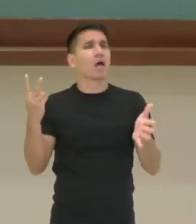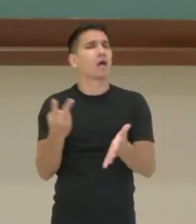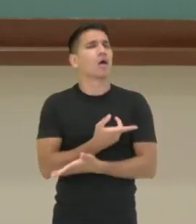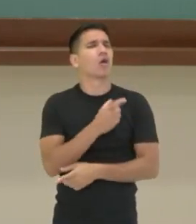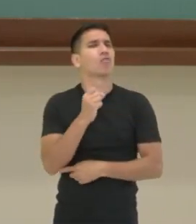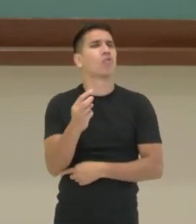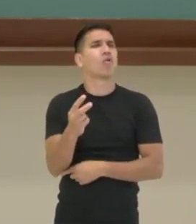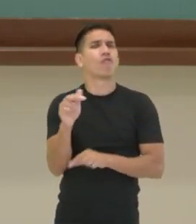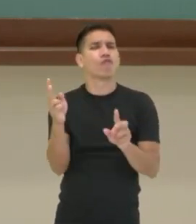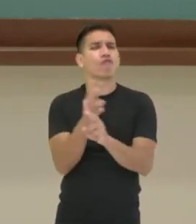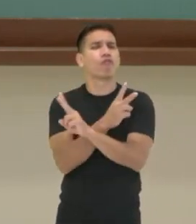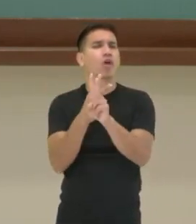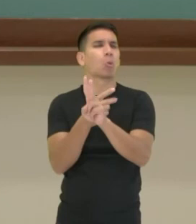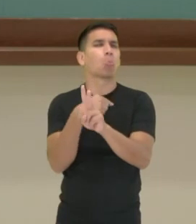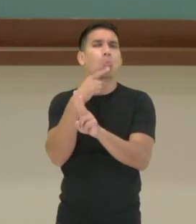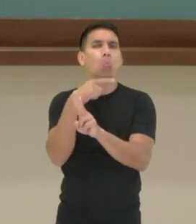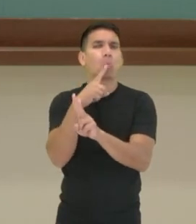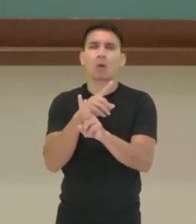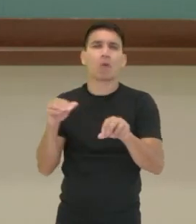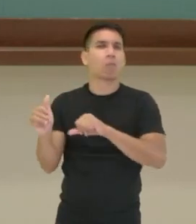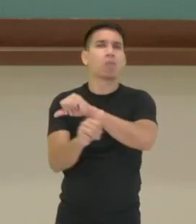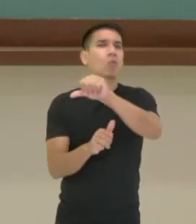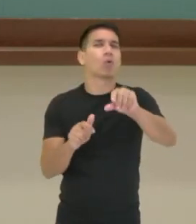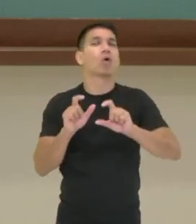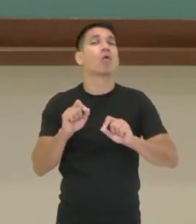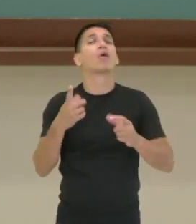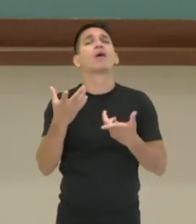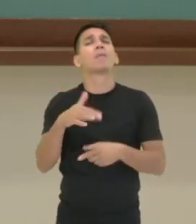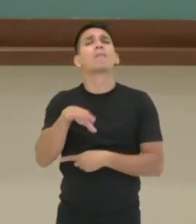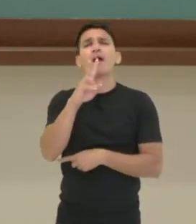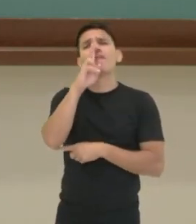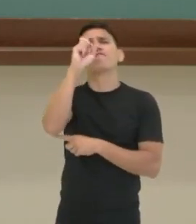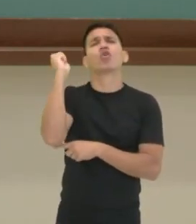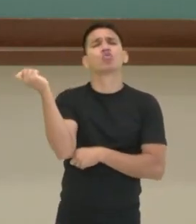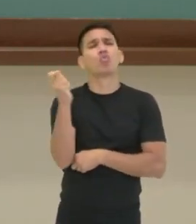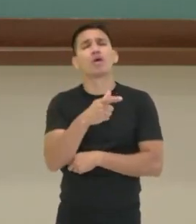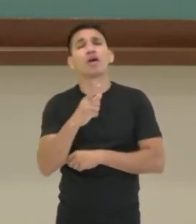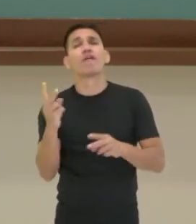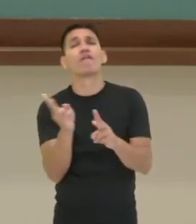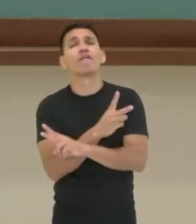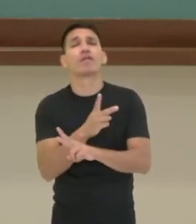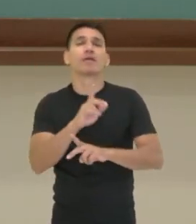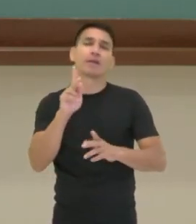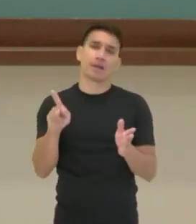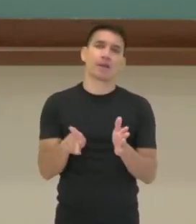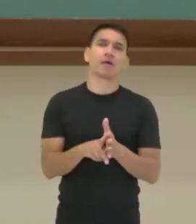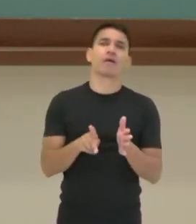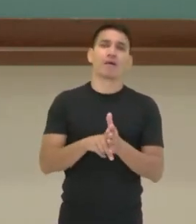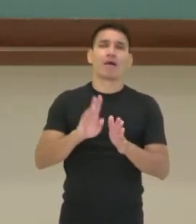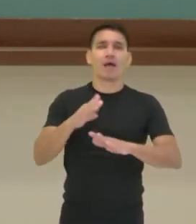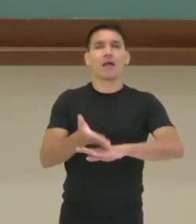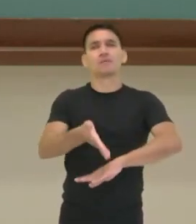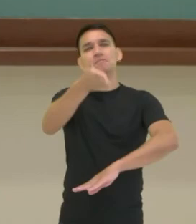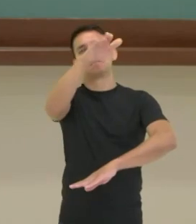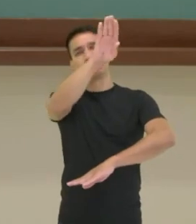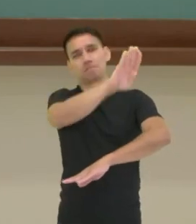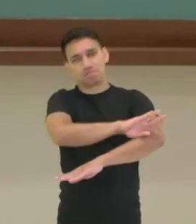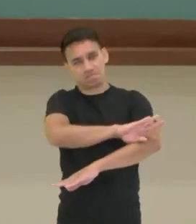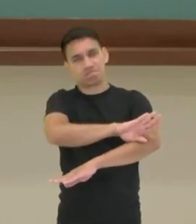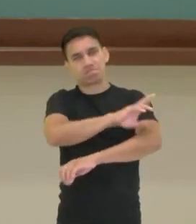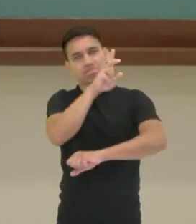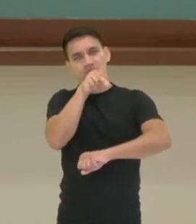vento quis empurrar e não pôde. Quem haveria de ser mais poderoso que o vento? Era uma grande montanha